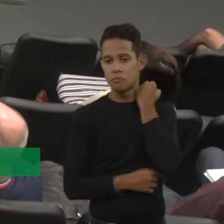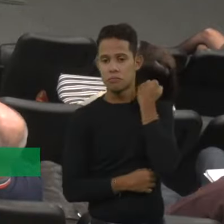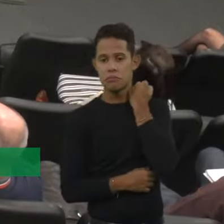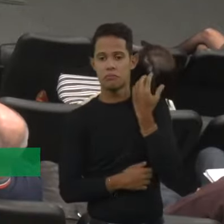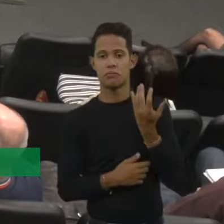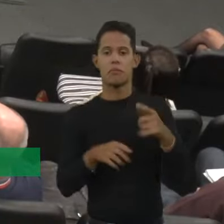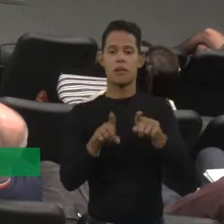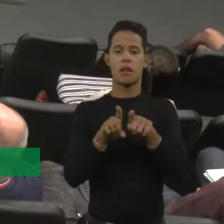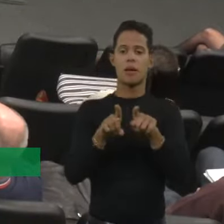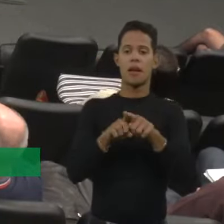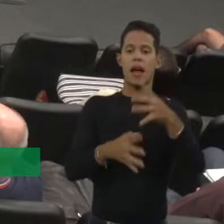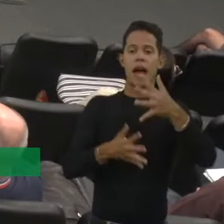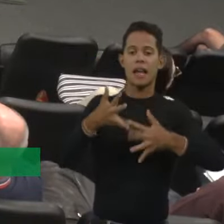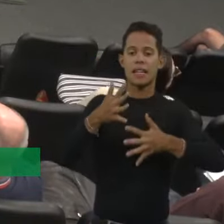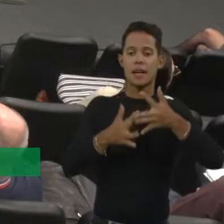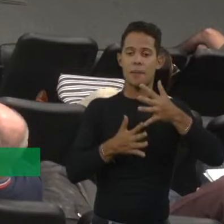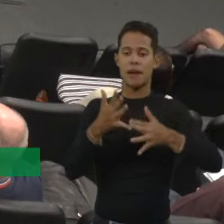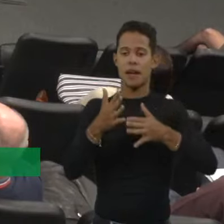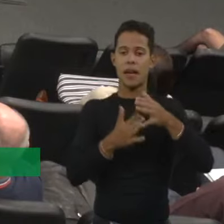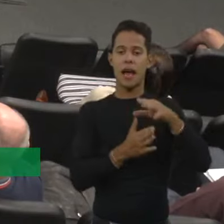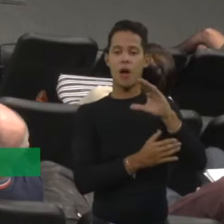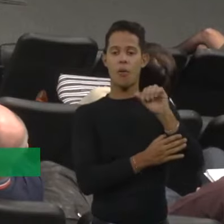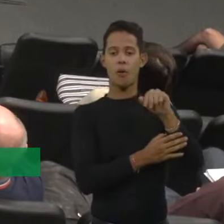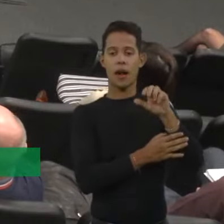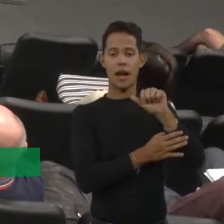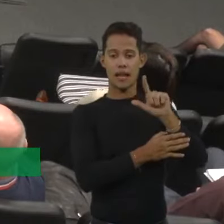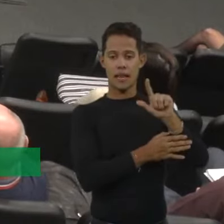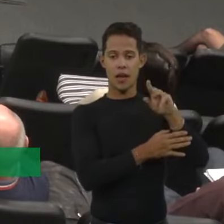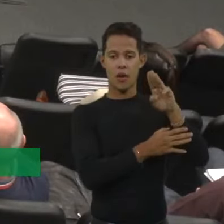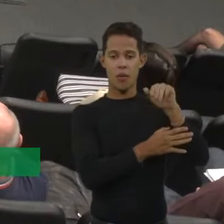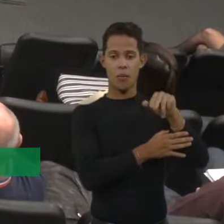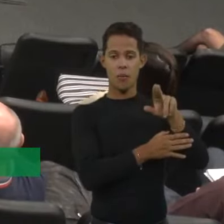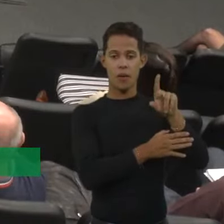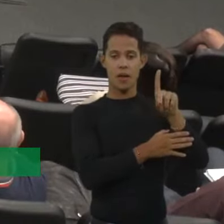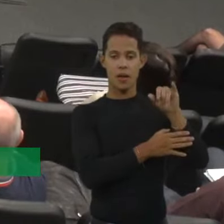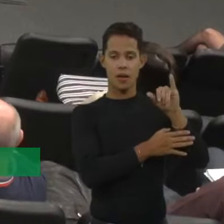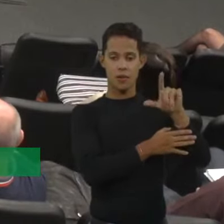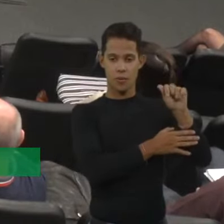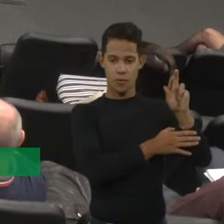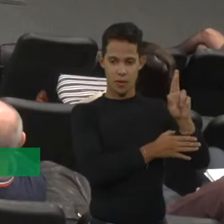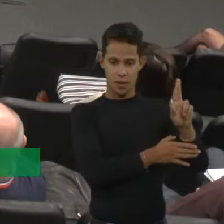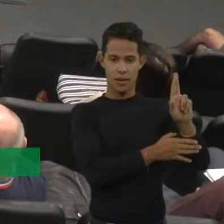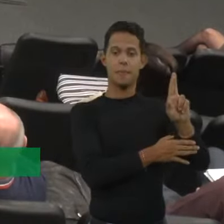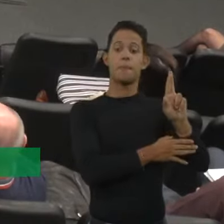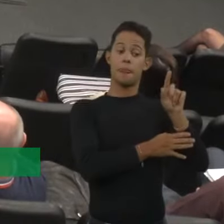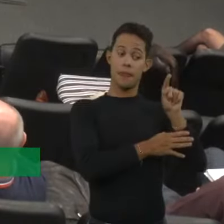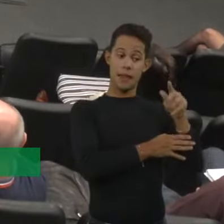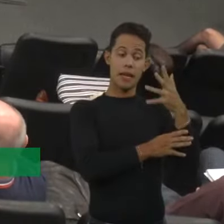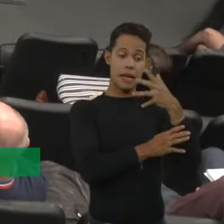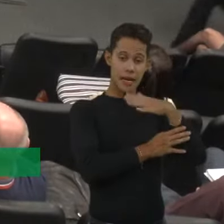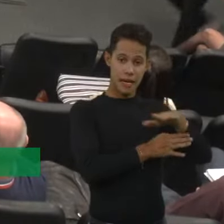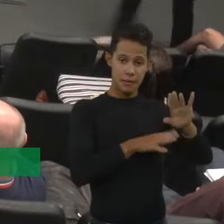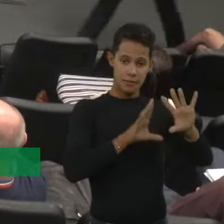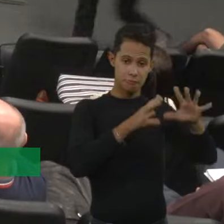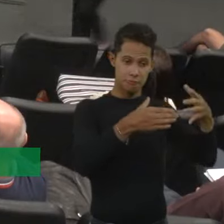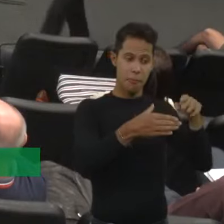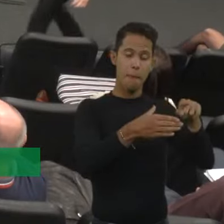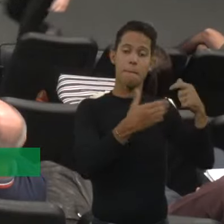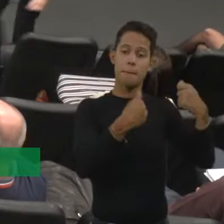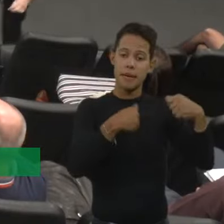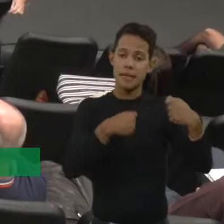do canal medular. E essas crianças vão precisar de inúmeros profissionais para fazer o atendimento